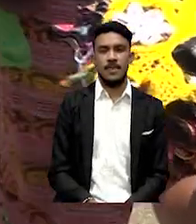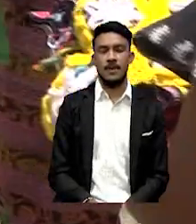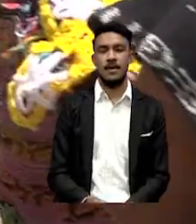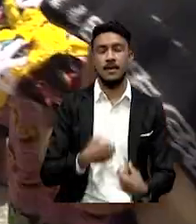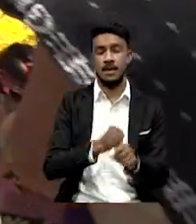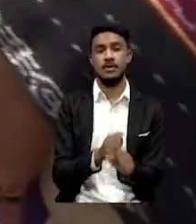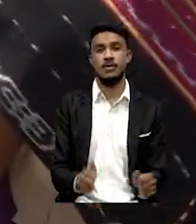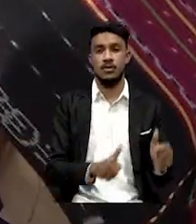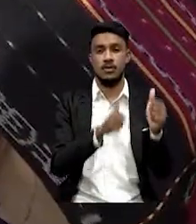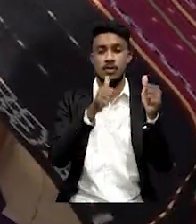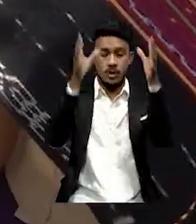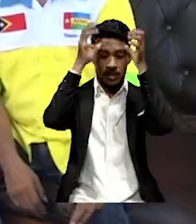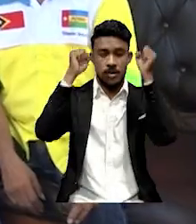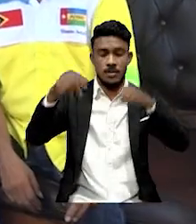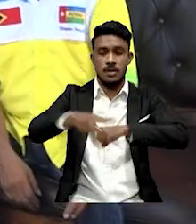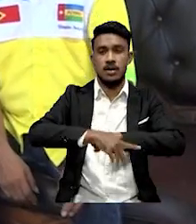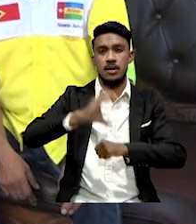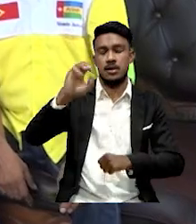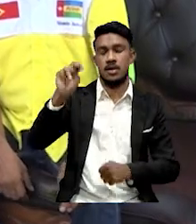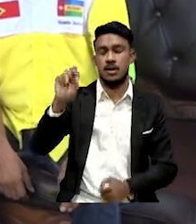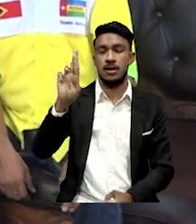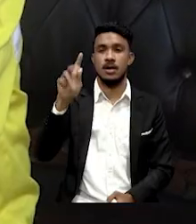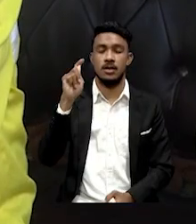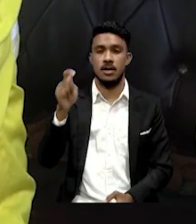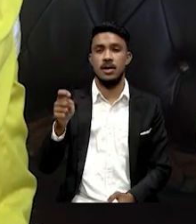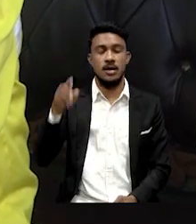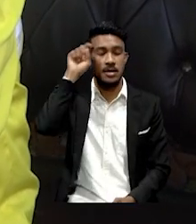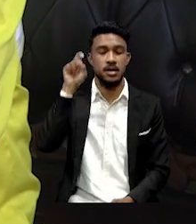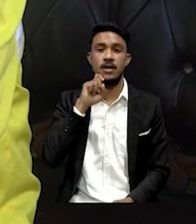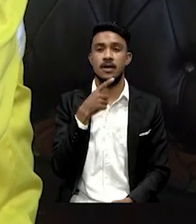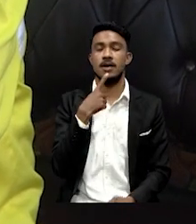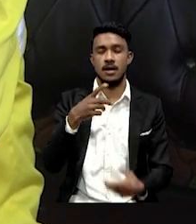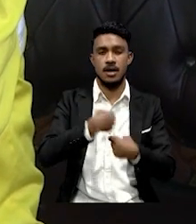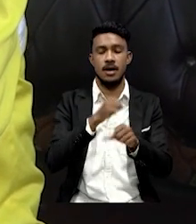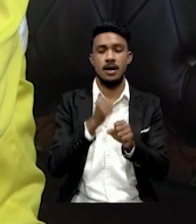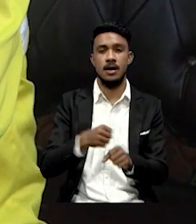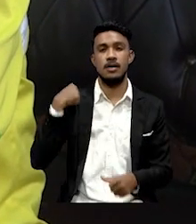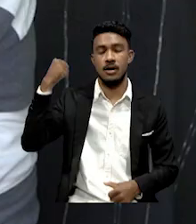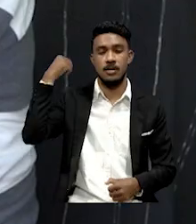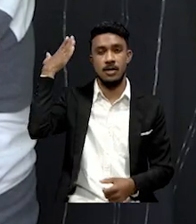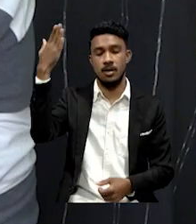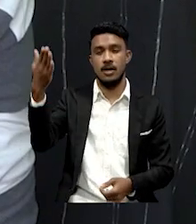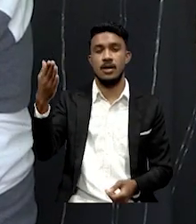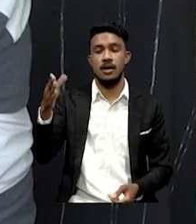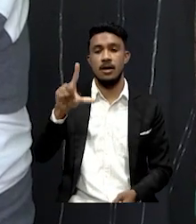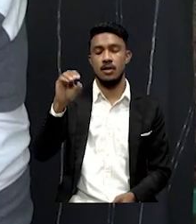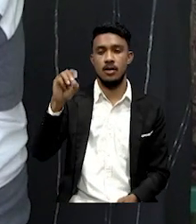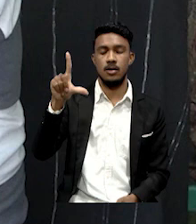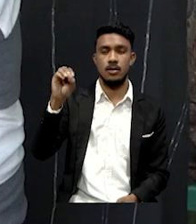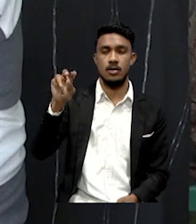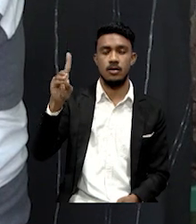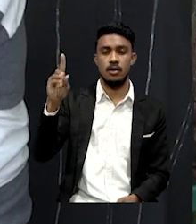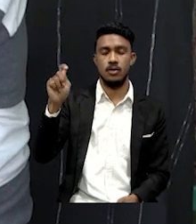Afirmação né, presidente partido Xanana que era Xanana Guzmão hato banhira la mini campanha e aposto administrativo lolotoe município